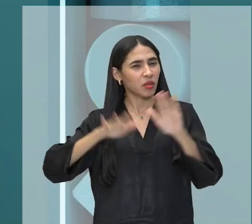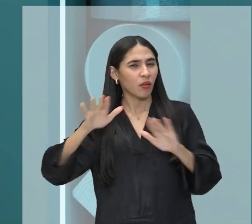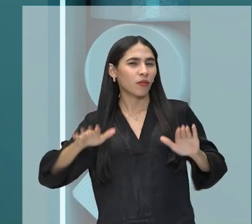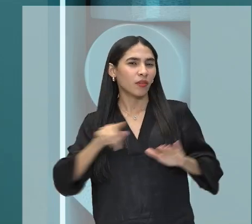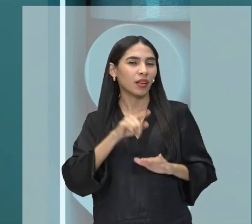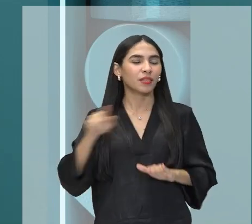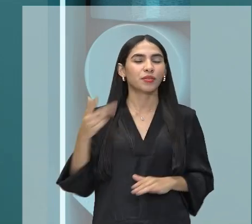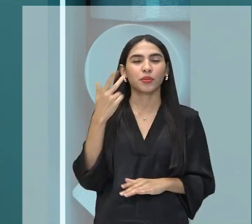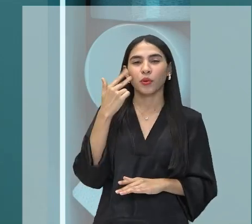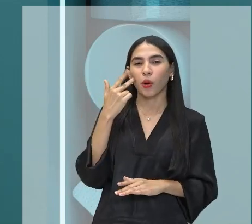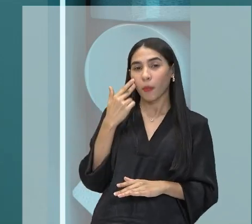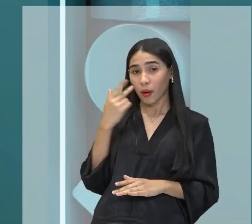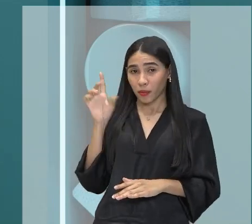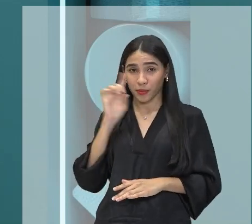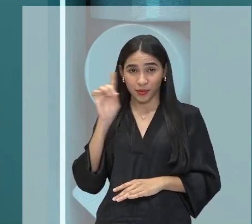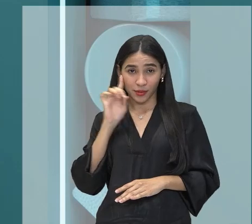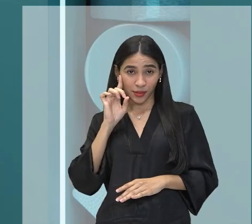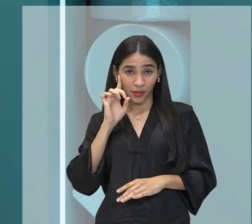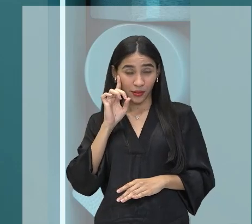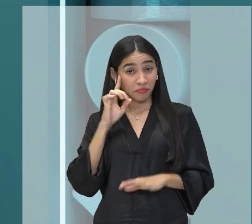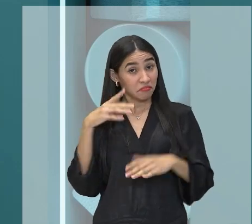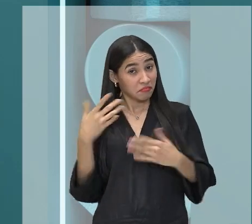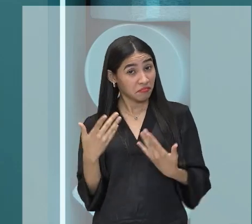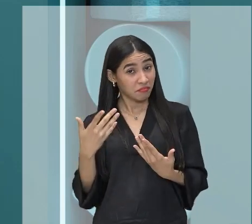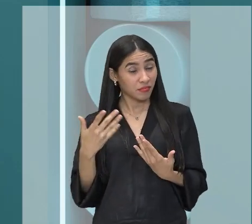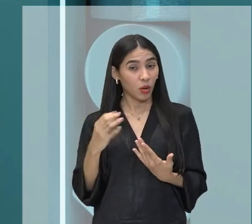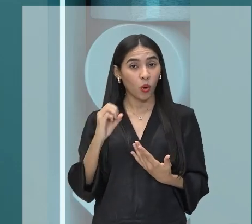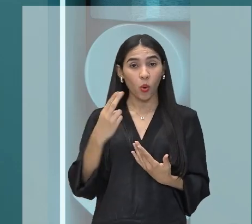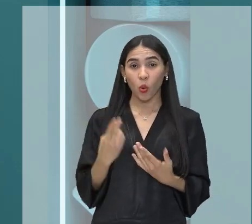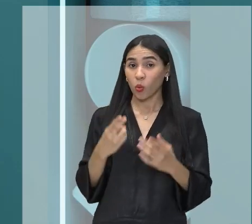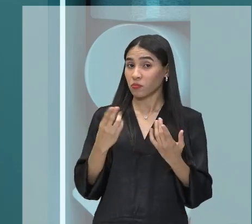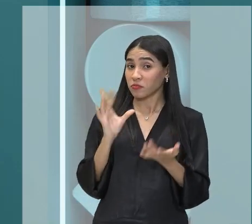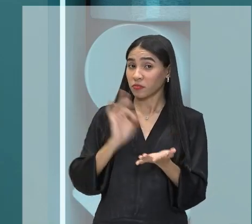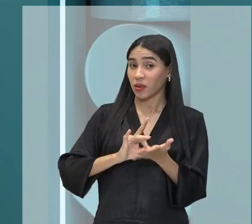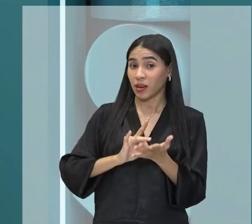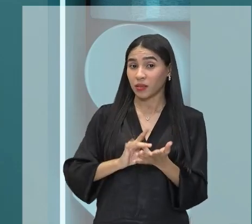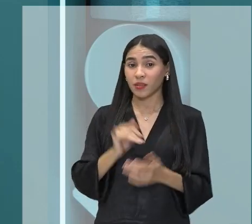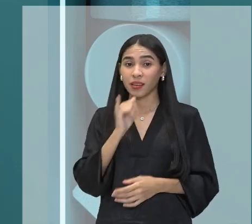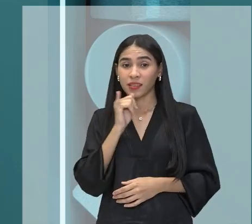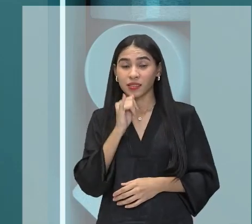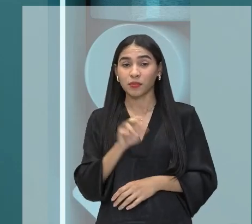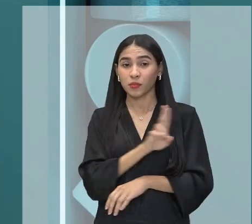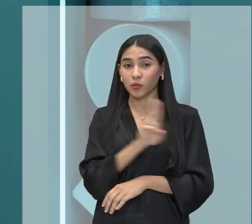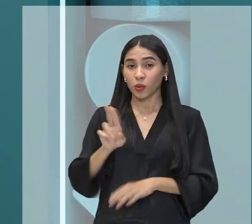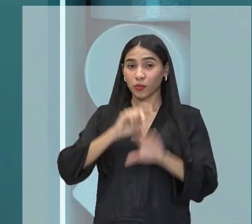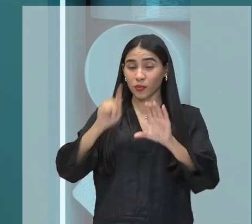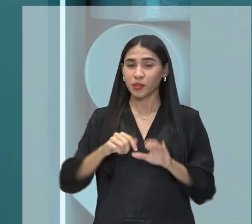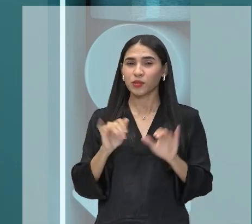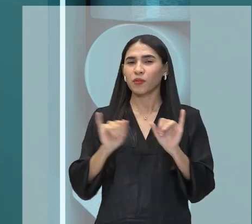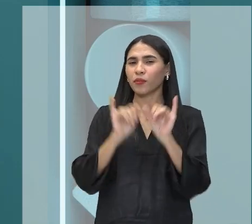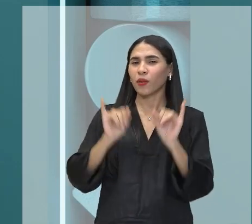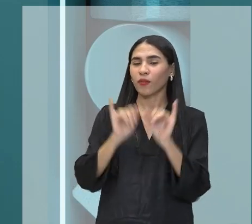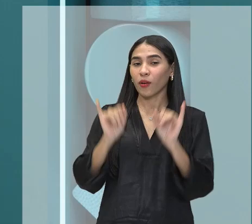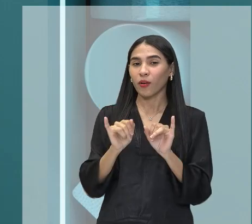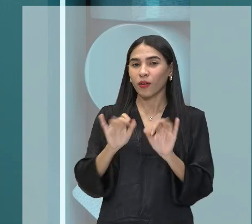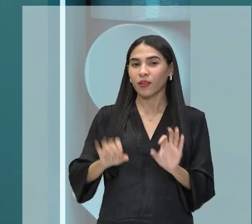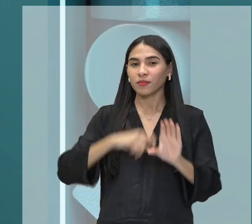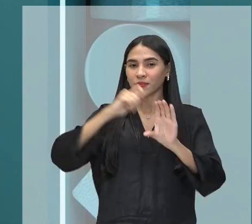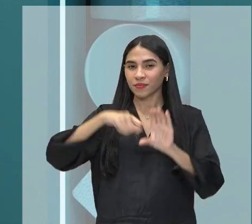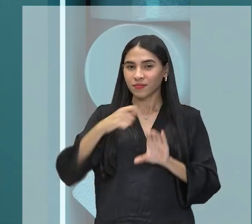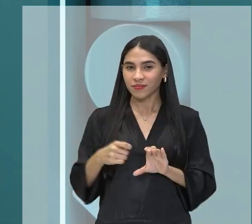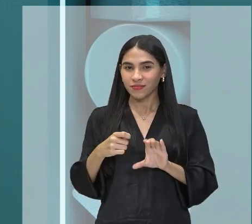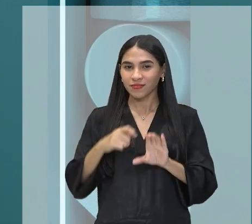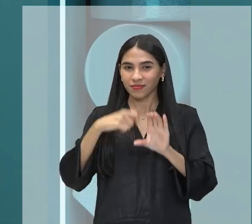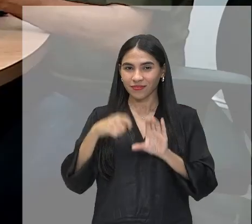muito comum no nosso cotidiano. Talvez, ou ela seja comum. O nome do vídeo é Fofoca, então vamos assistir ao